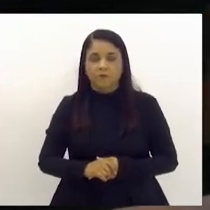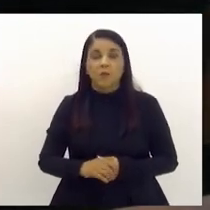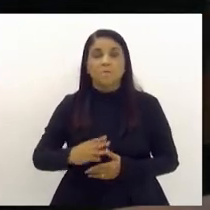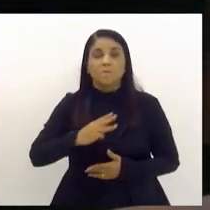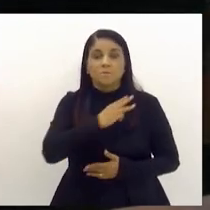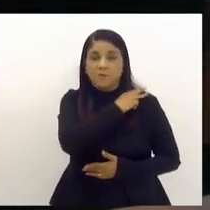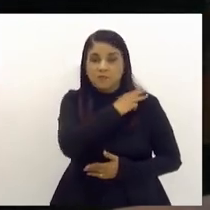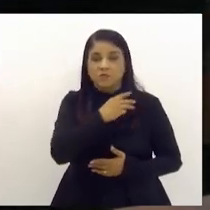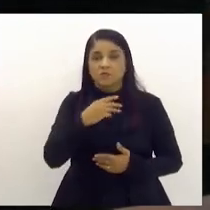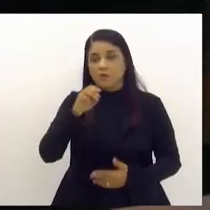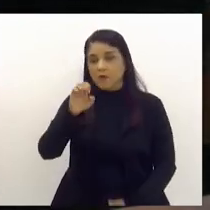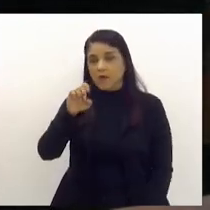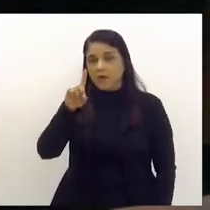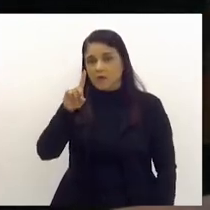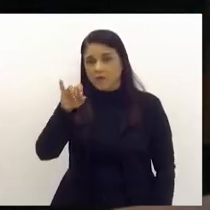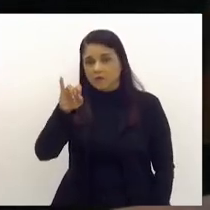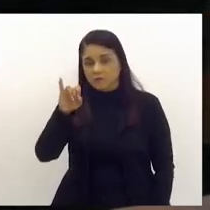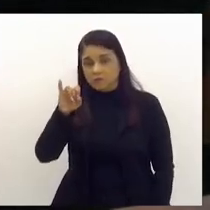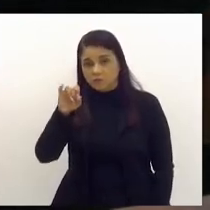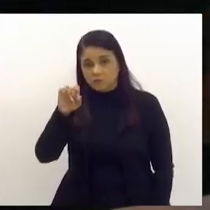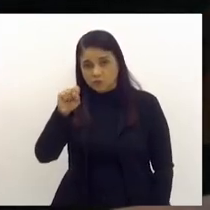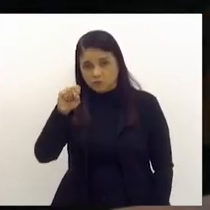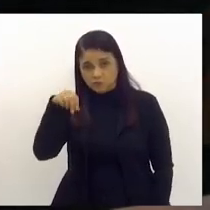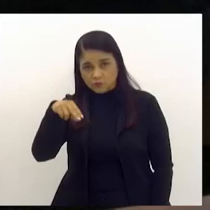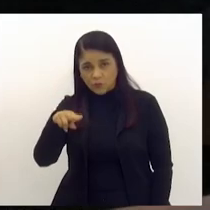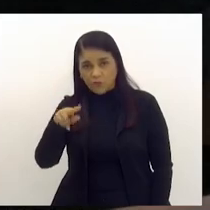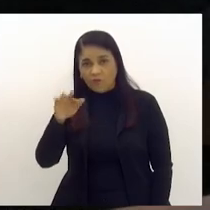Ministro Edson Fachin,